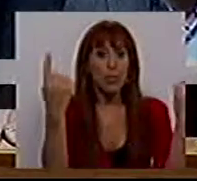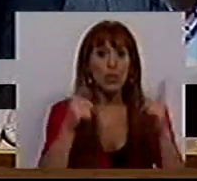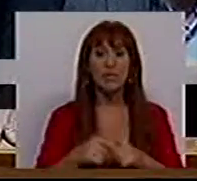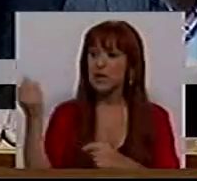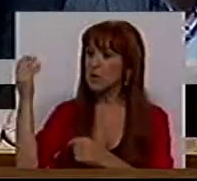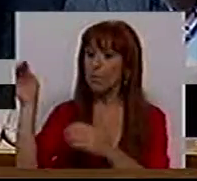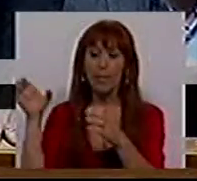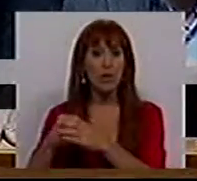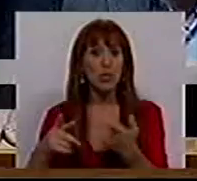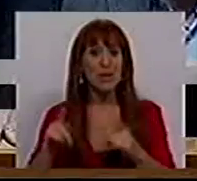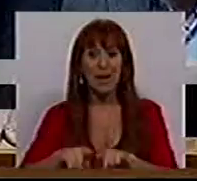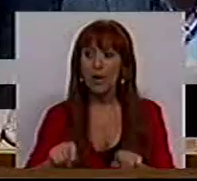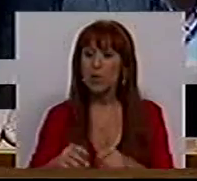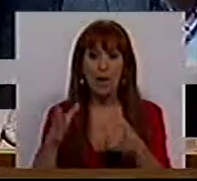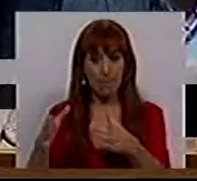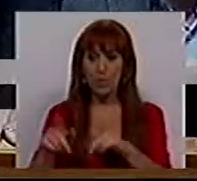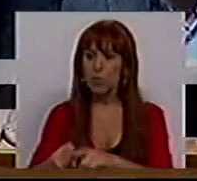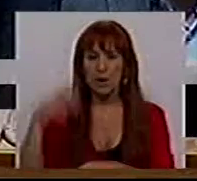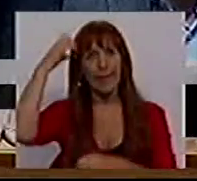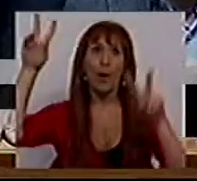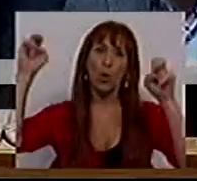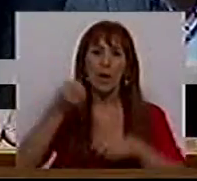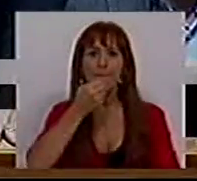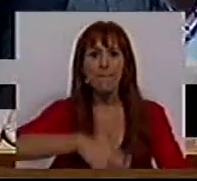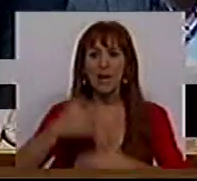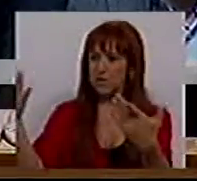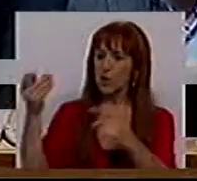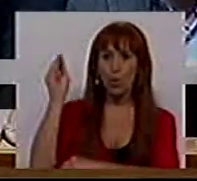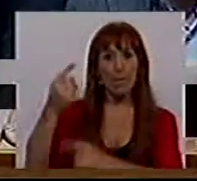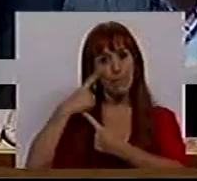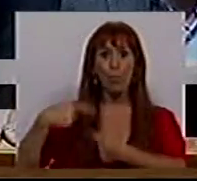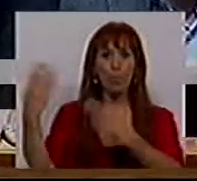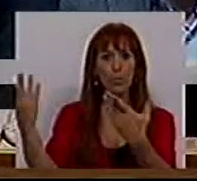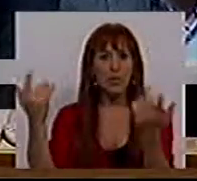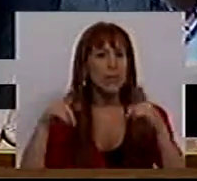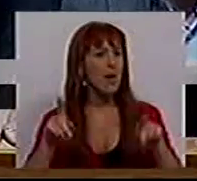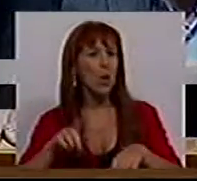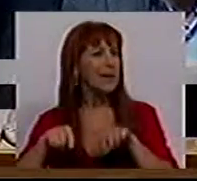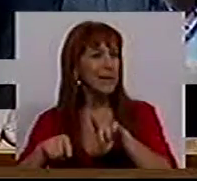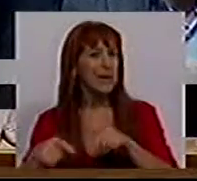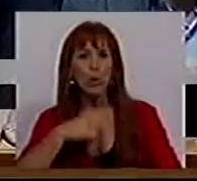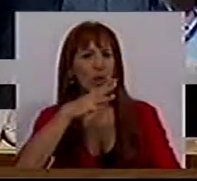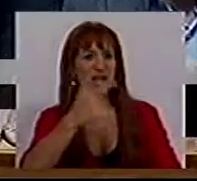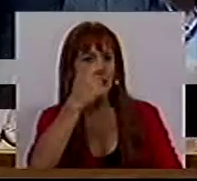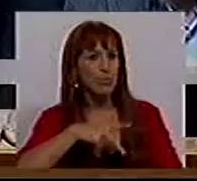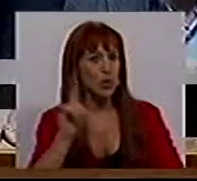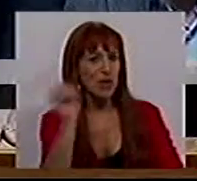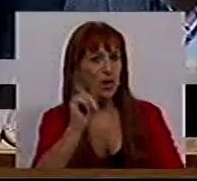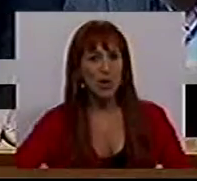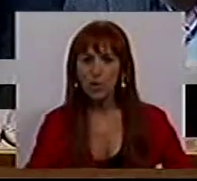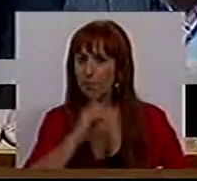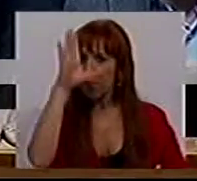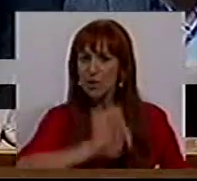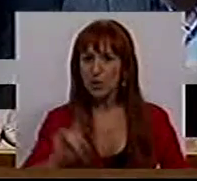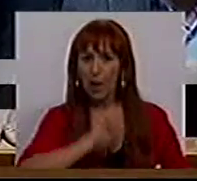A Caixa Geral de Depósitos fica com a fatia de leão das perdas e é um banco público. Mas não foi isso que andou a dizer aos portugueses, pois não,